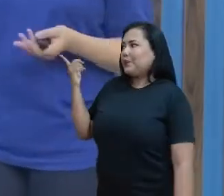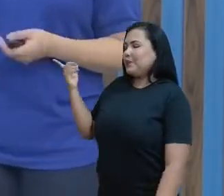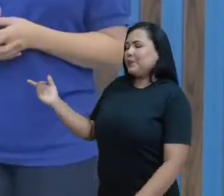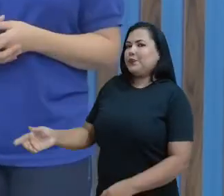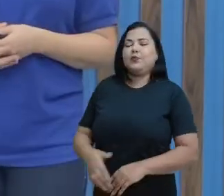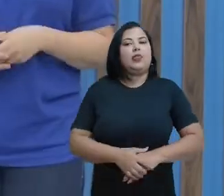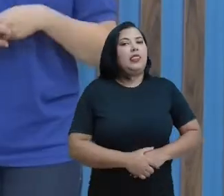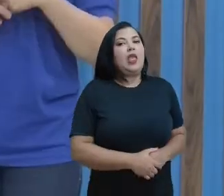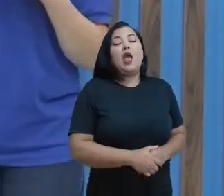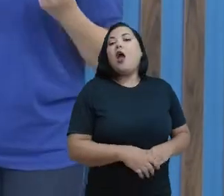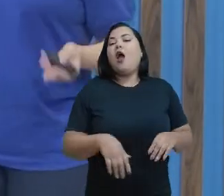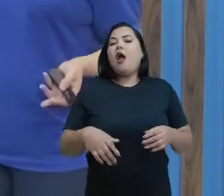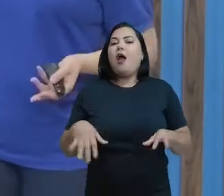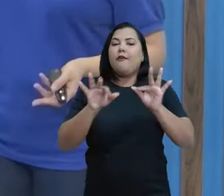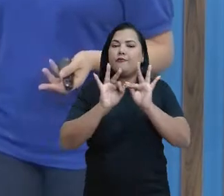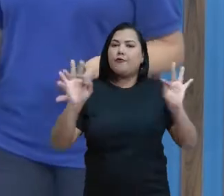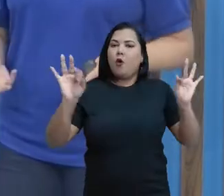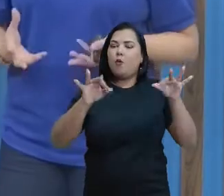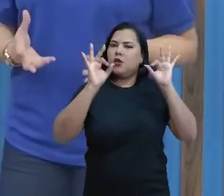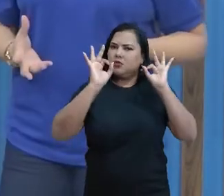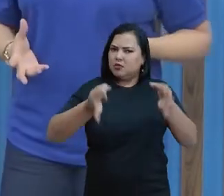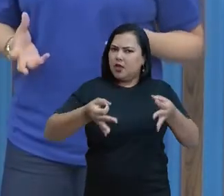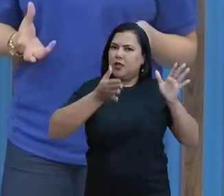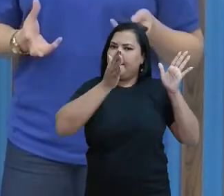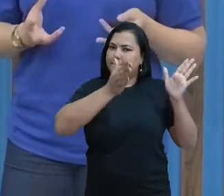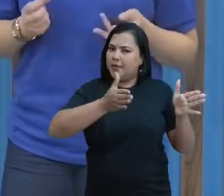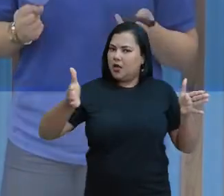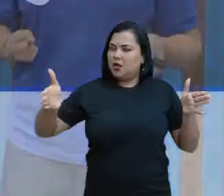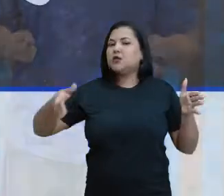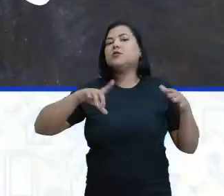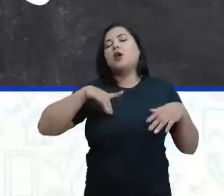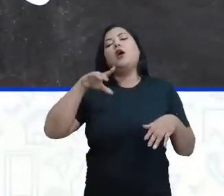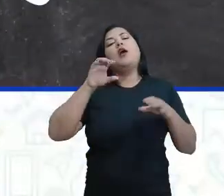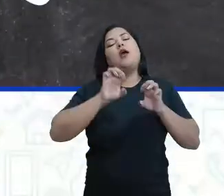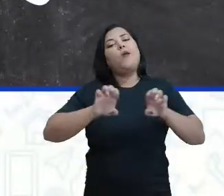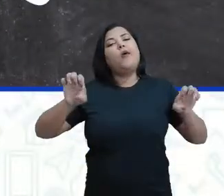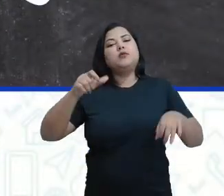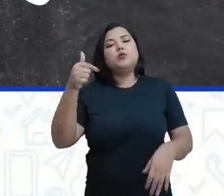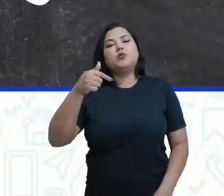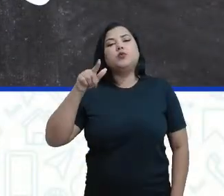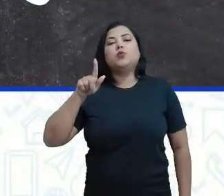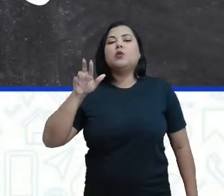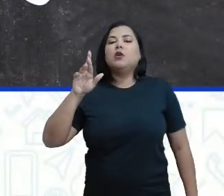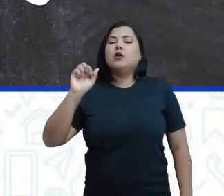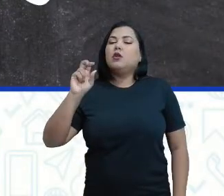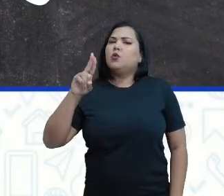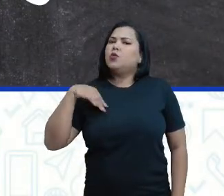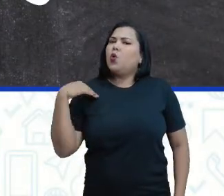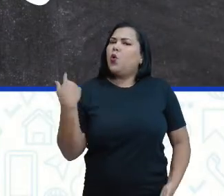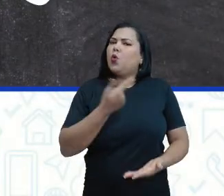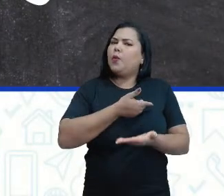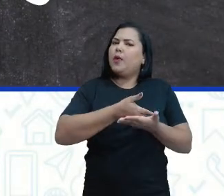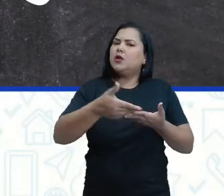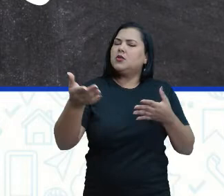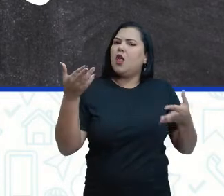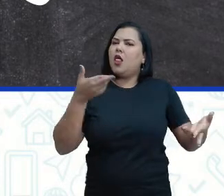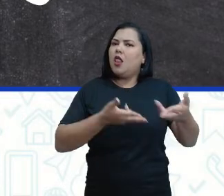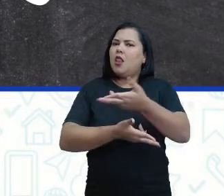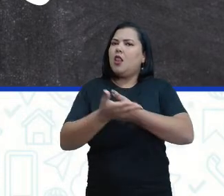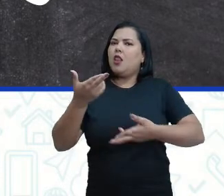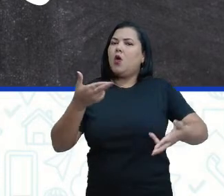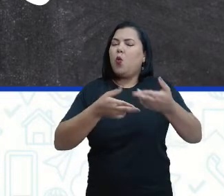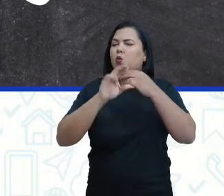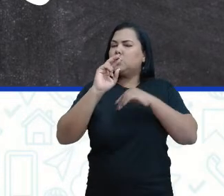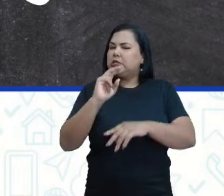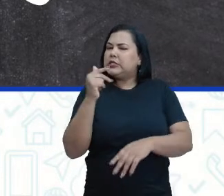né? A forma padronizada da nossa equação do segundo grau. Veja que a gente começa a relacionar esse segundo